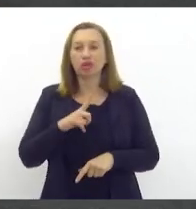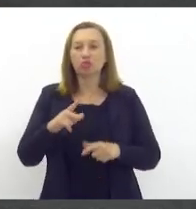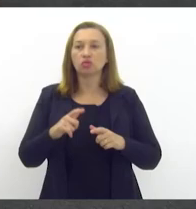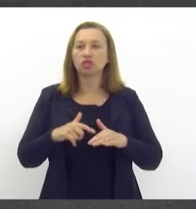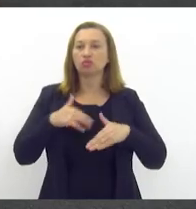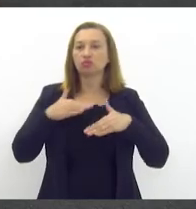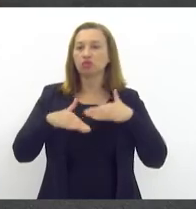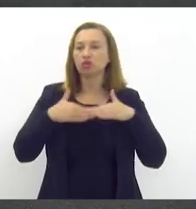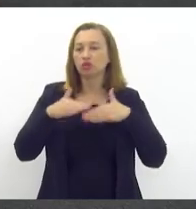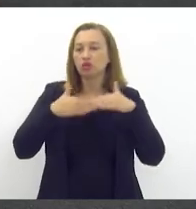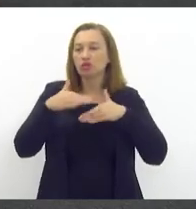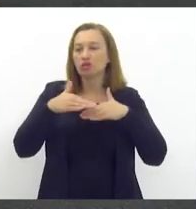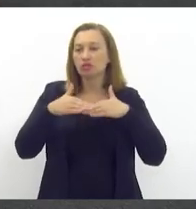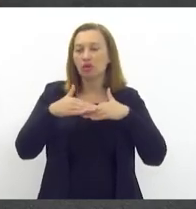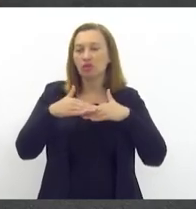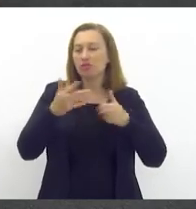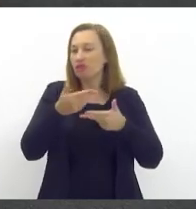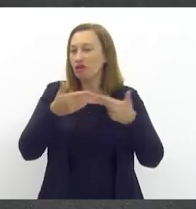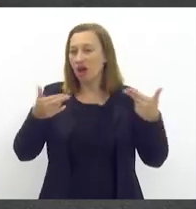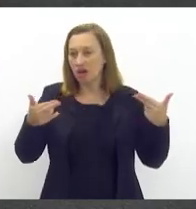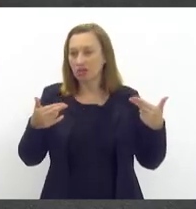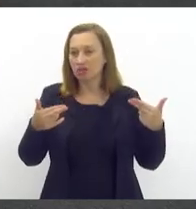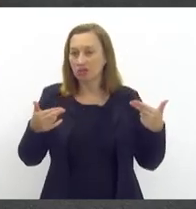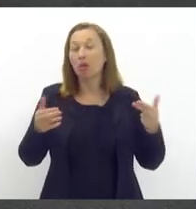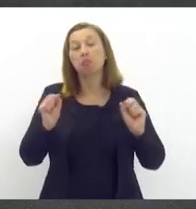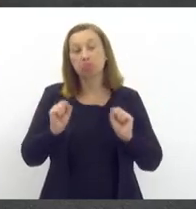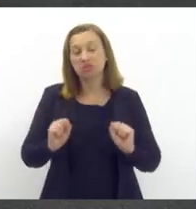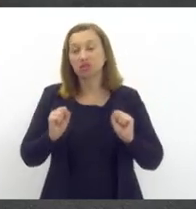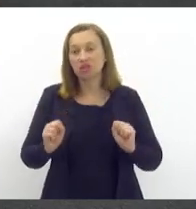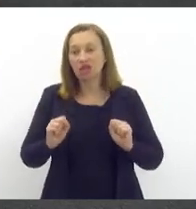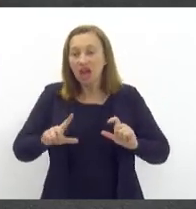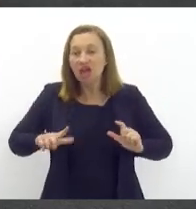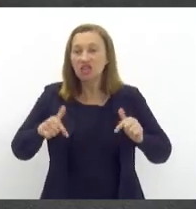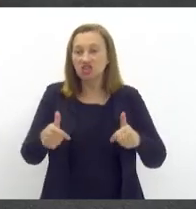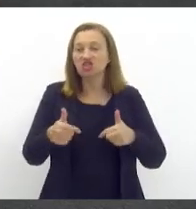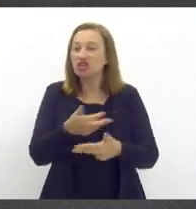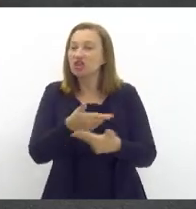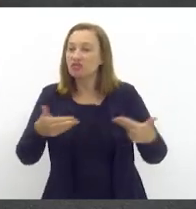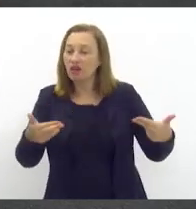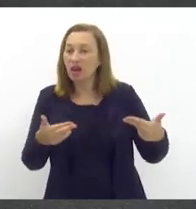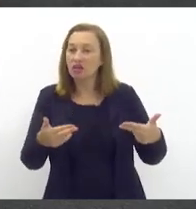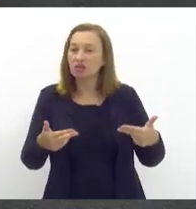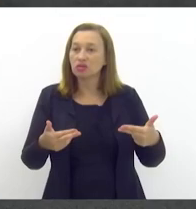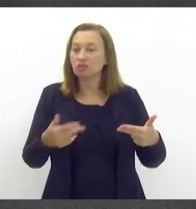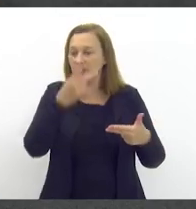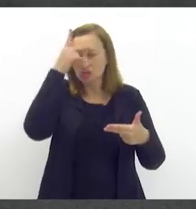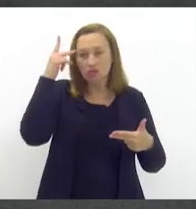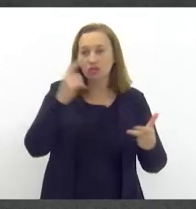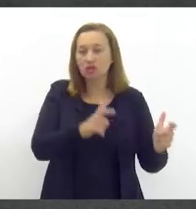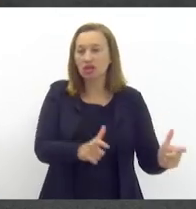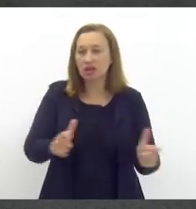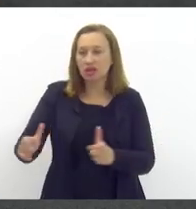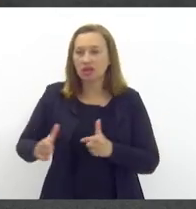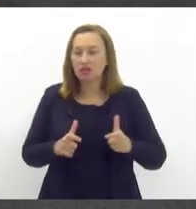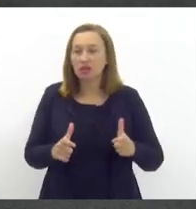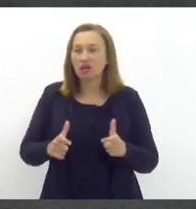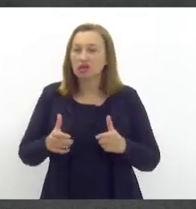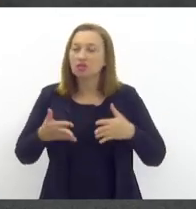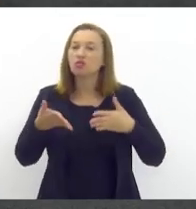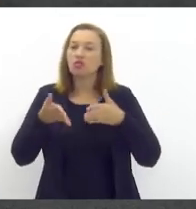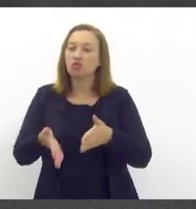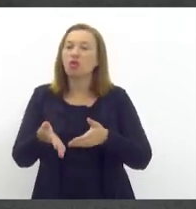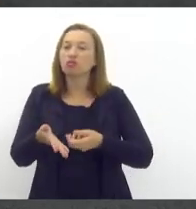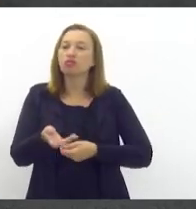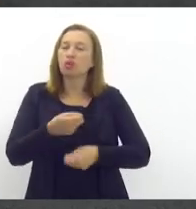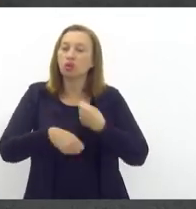movimenta centenas de pessoas e que poderia movimentar milhares e milhares de pessoas, tendo uma centralidade